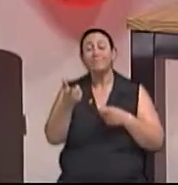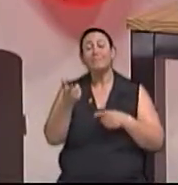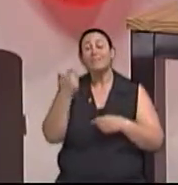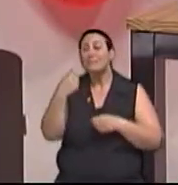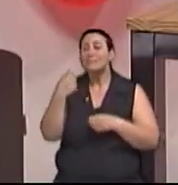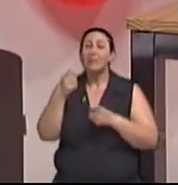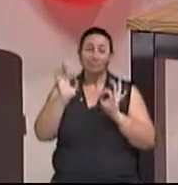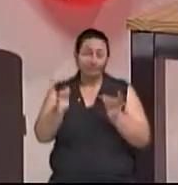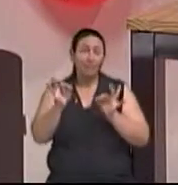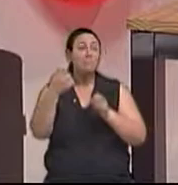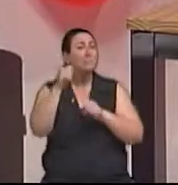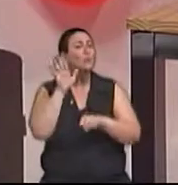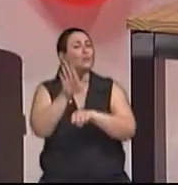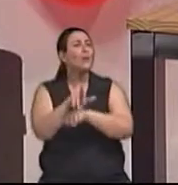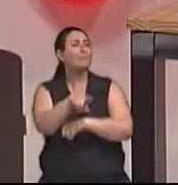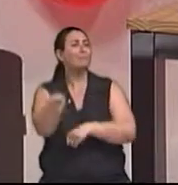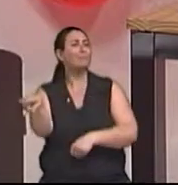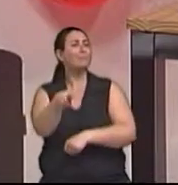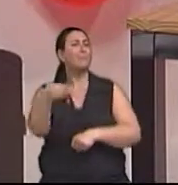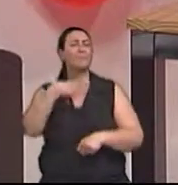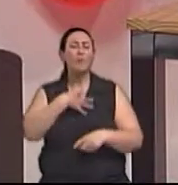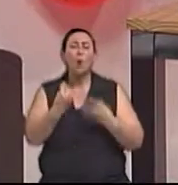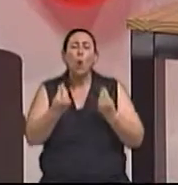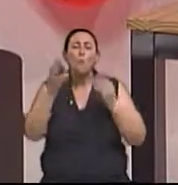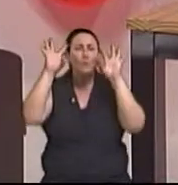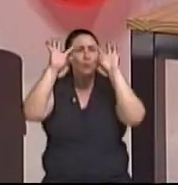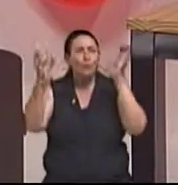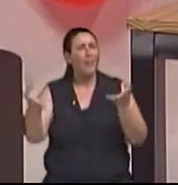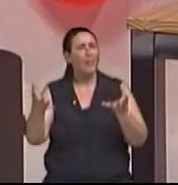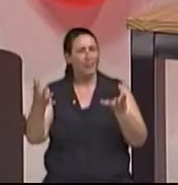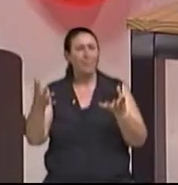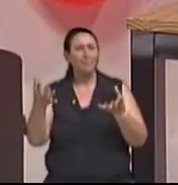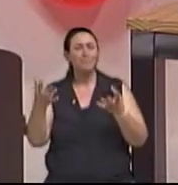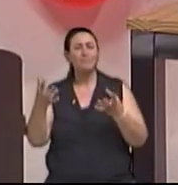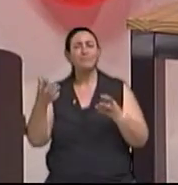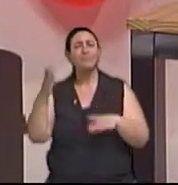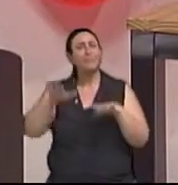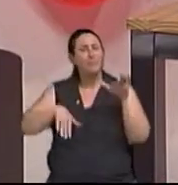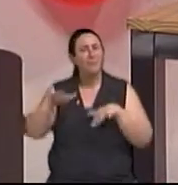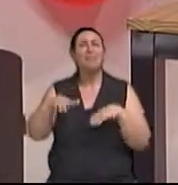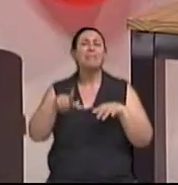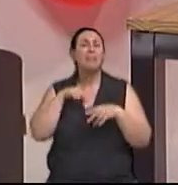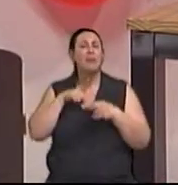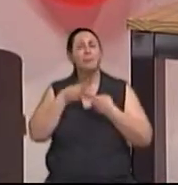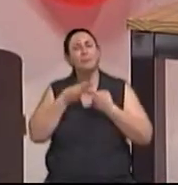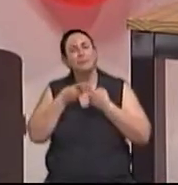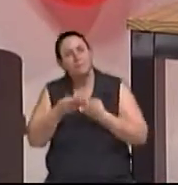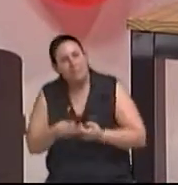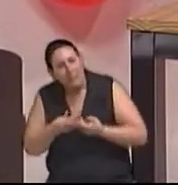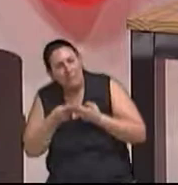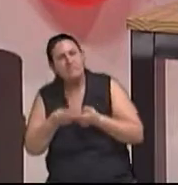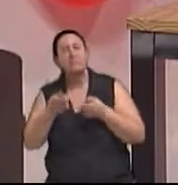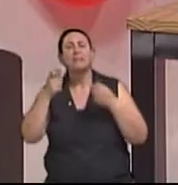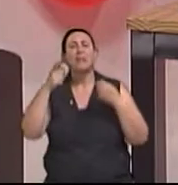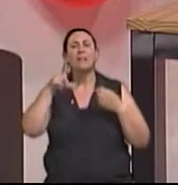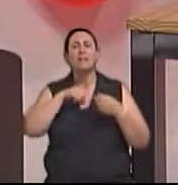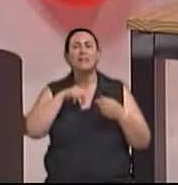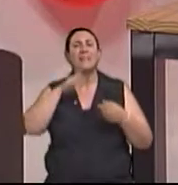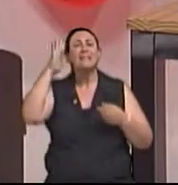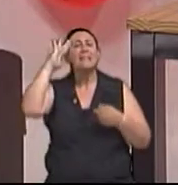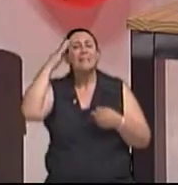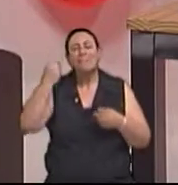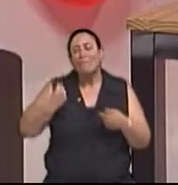estão perplexos que estão perdido a encontrar soluções né a ter paciência a entender a vida dos pais até